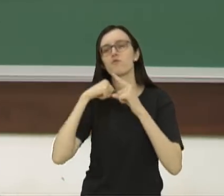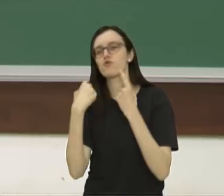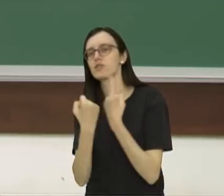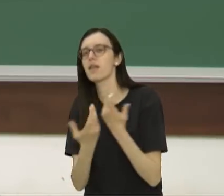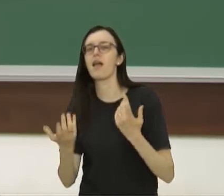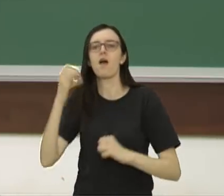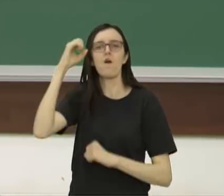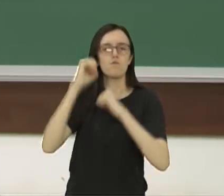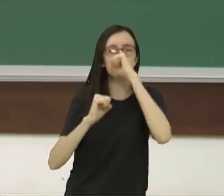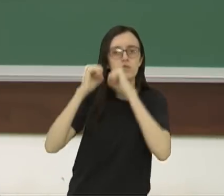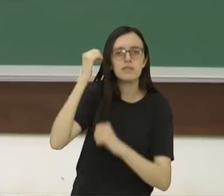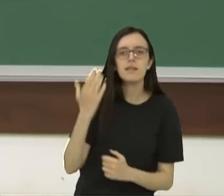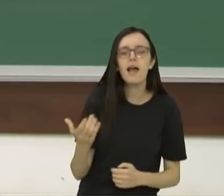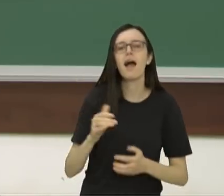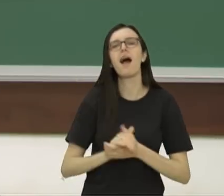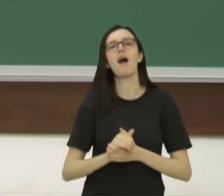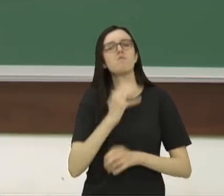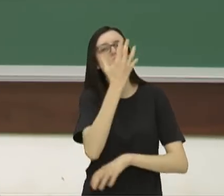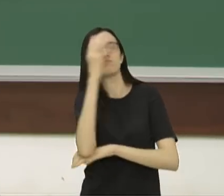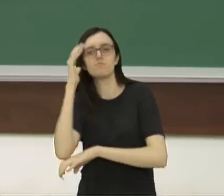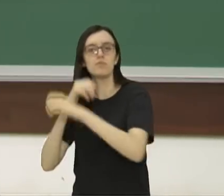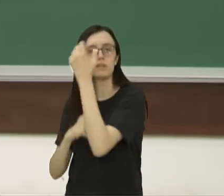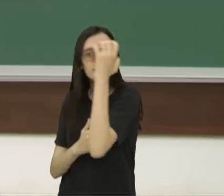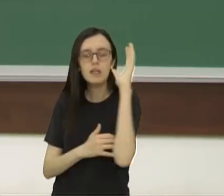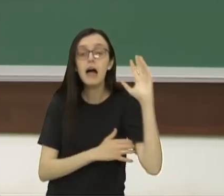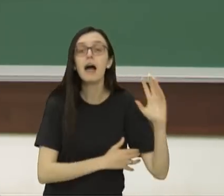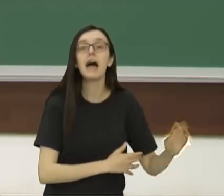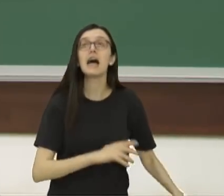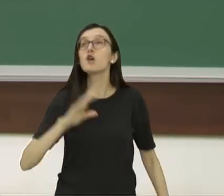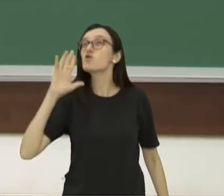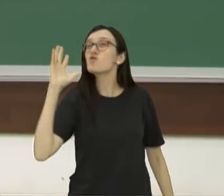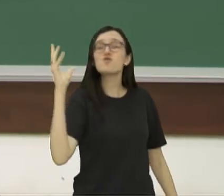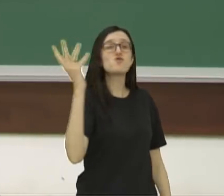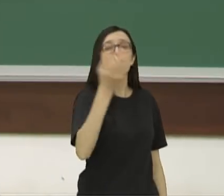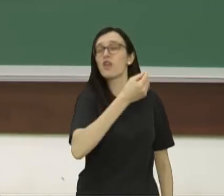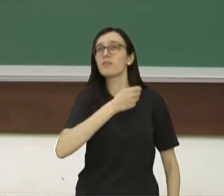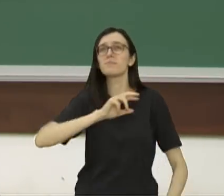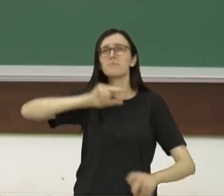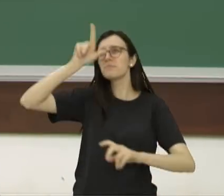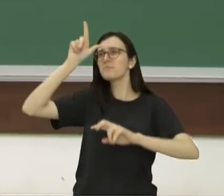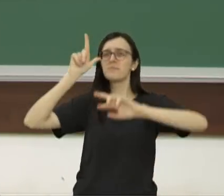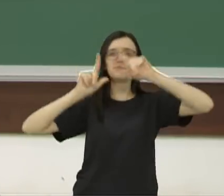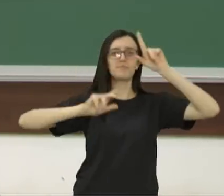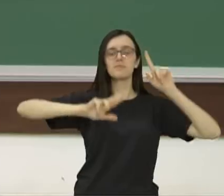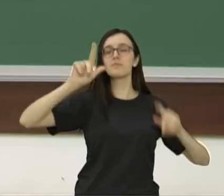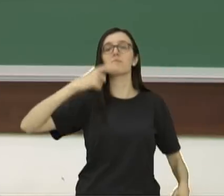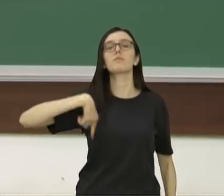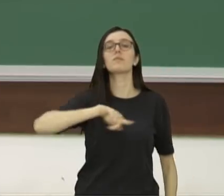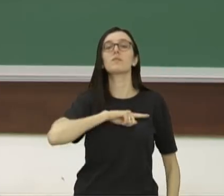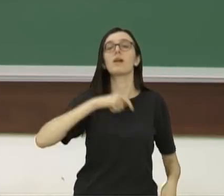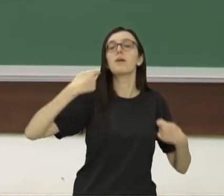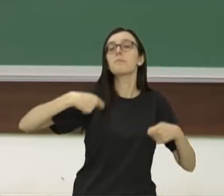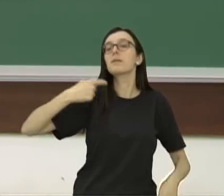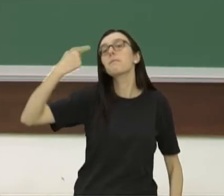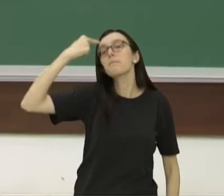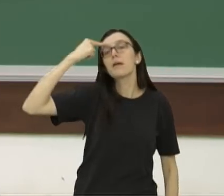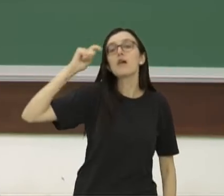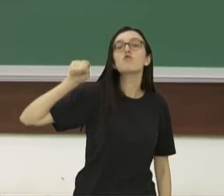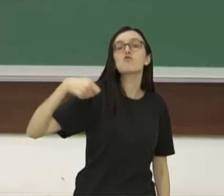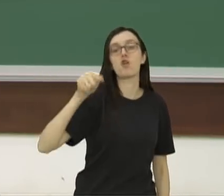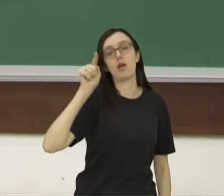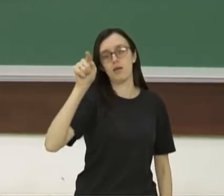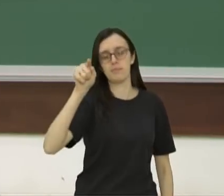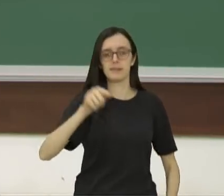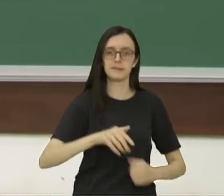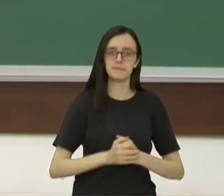social, industrial, ambiental. Então todas essas diversidades aí, nós temos que pensar sobre